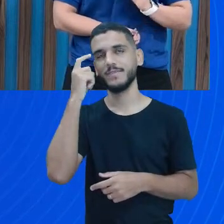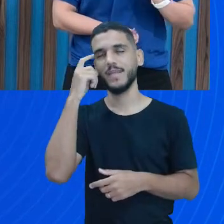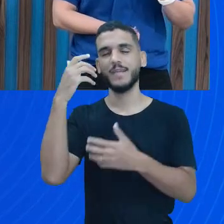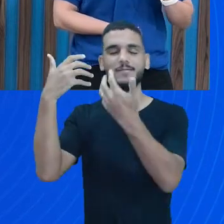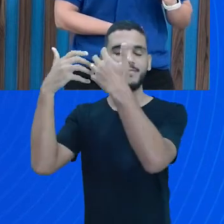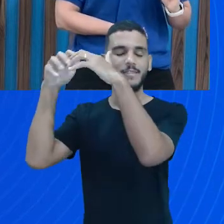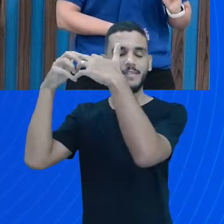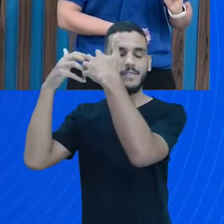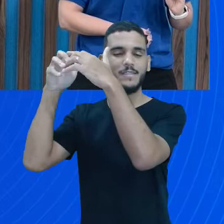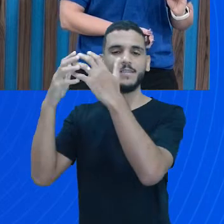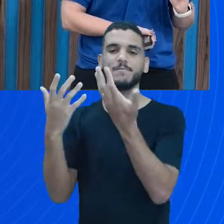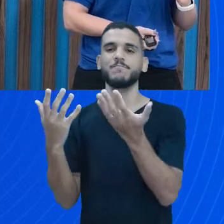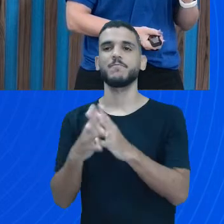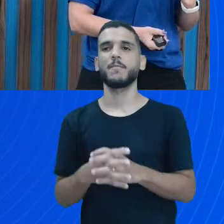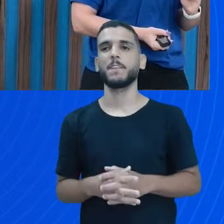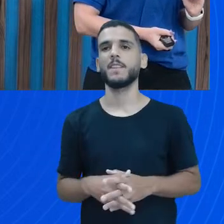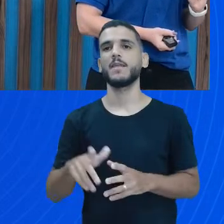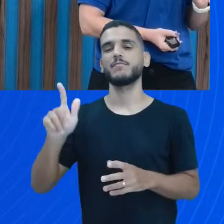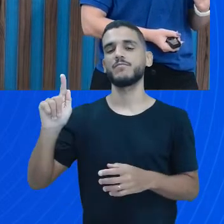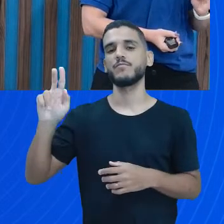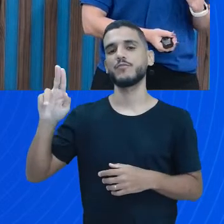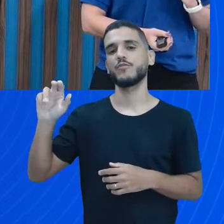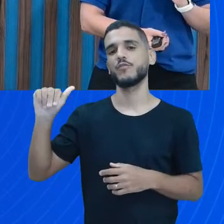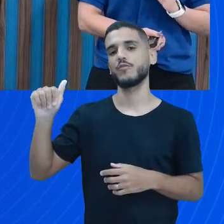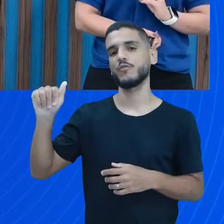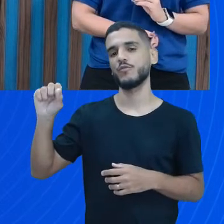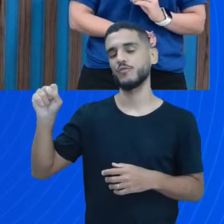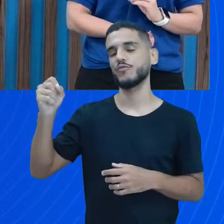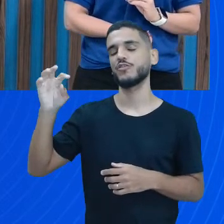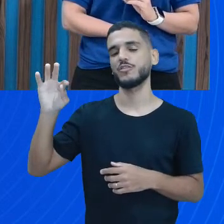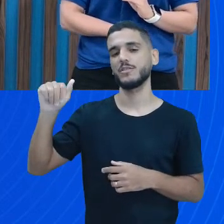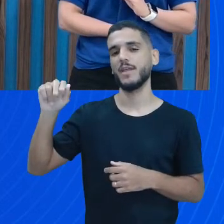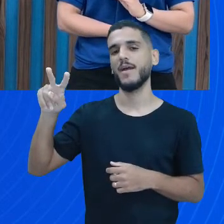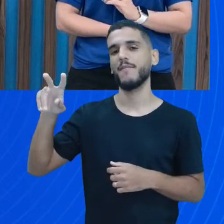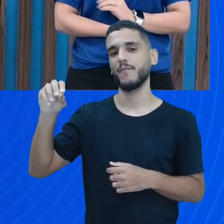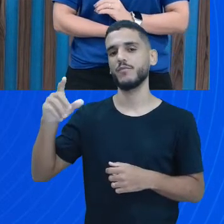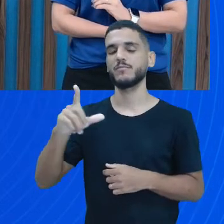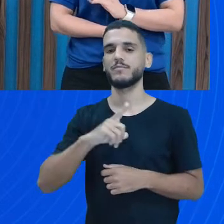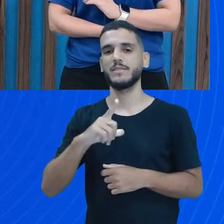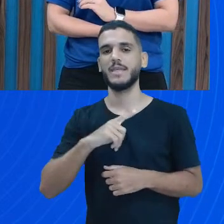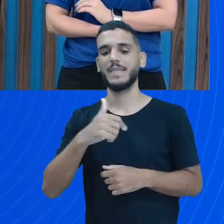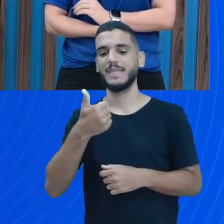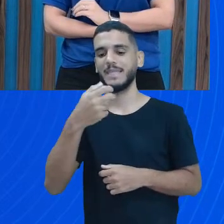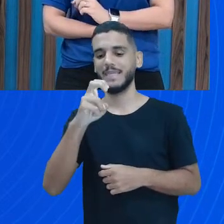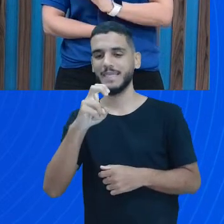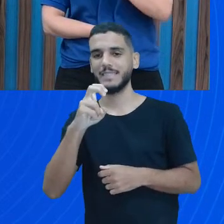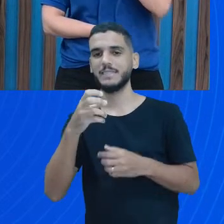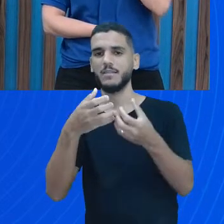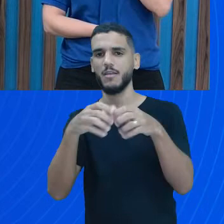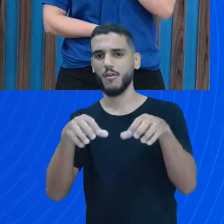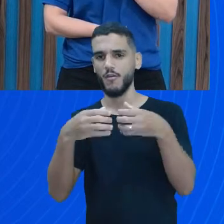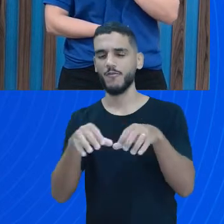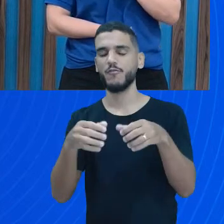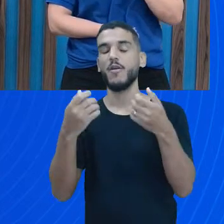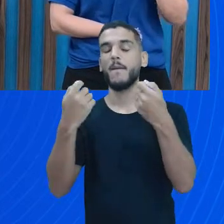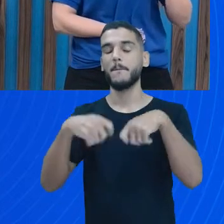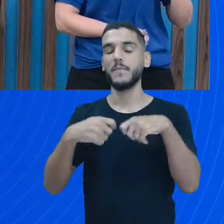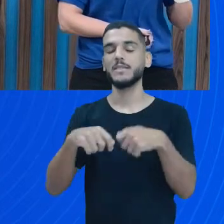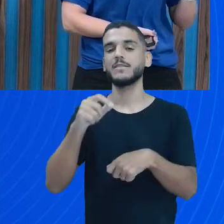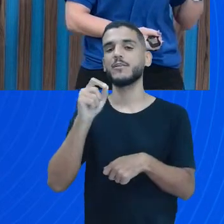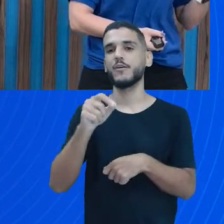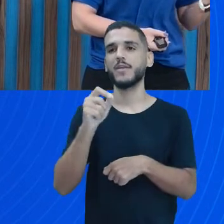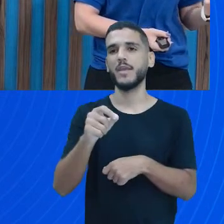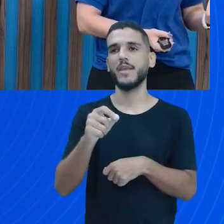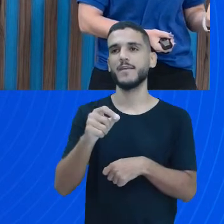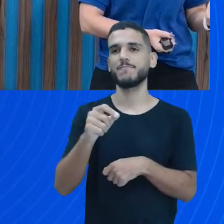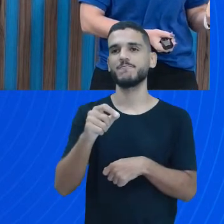resolve. Gustavo tem 15 ovos e precisa da terça parte para